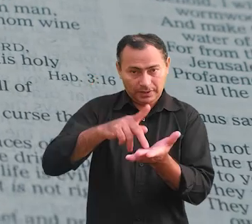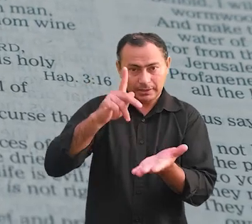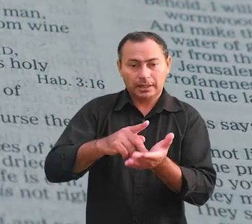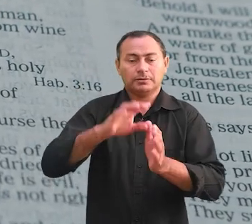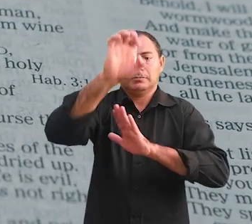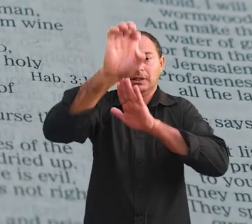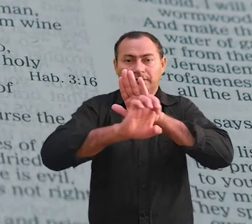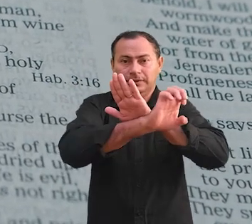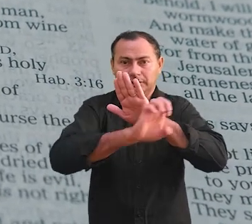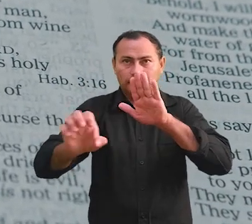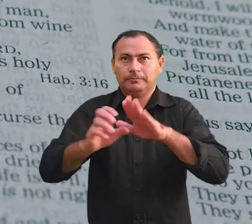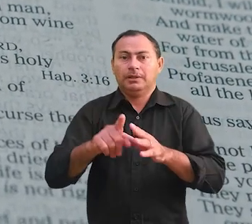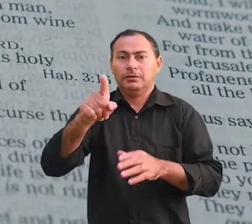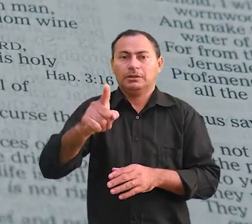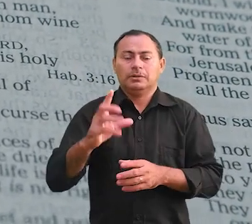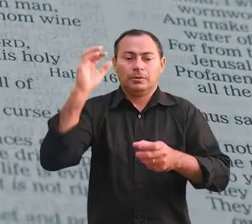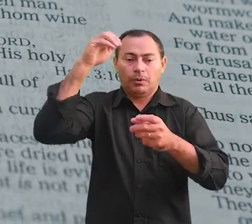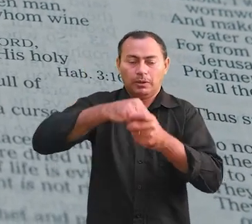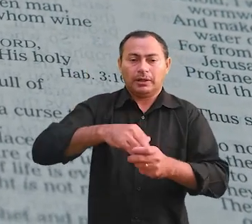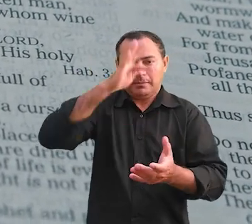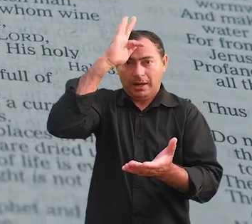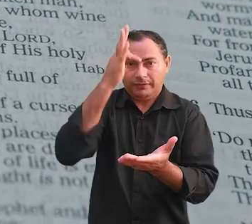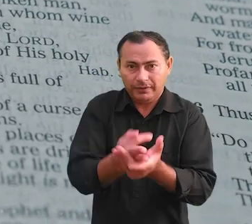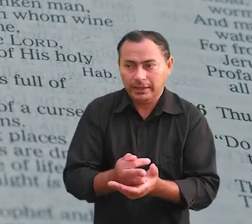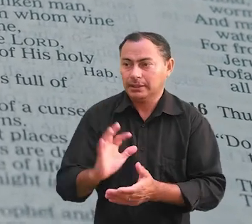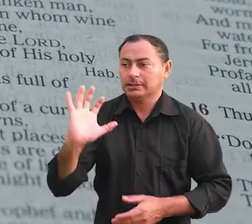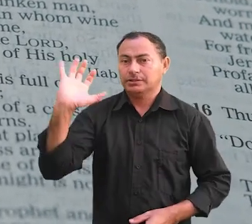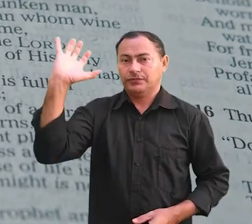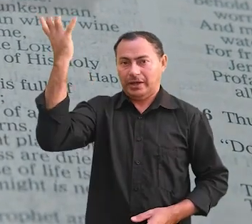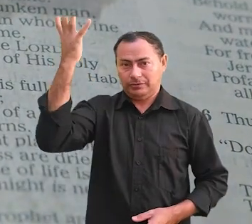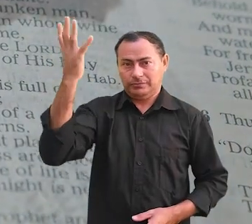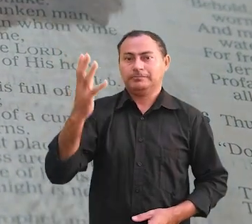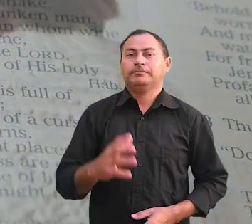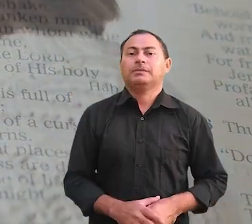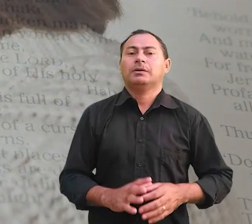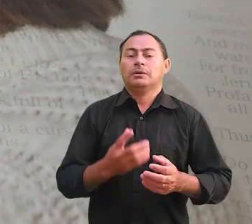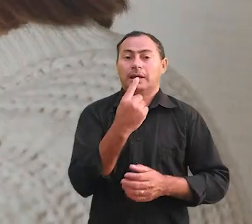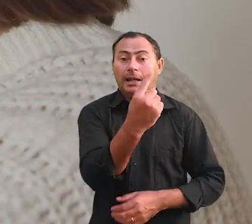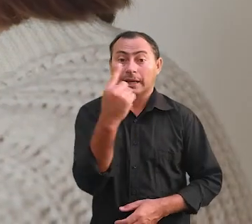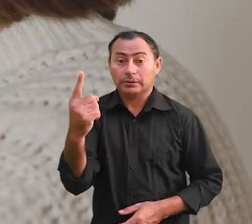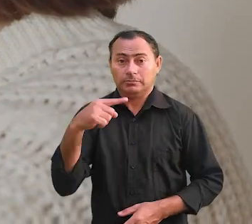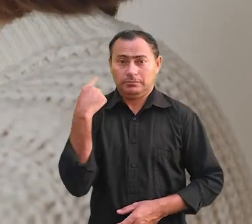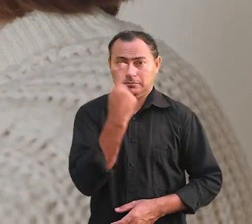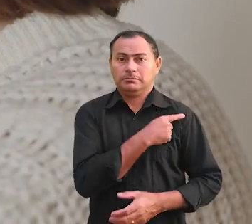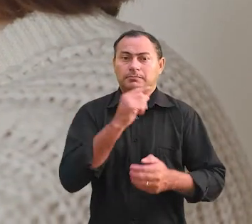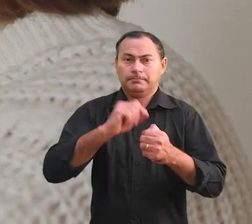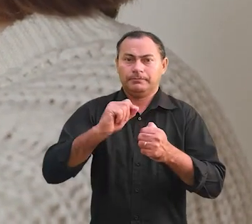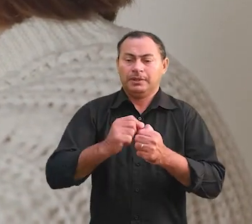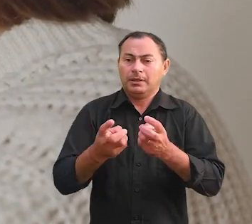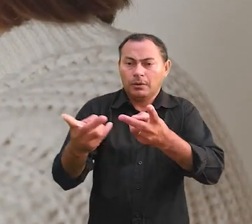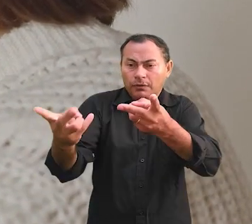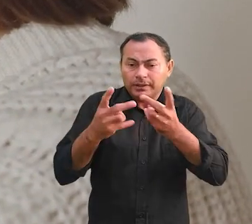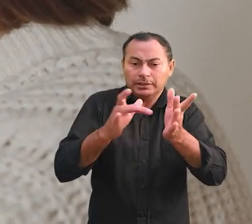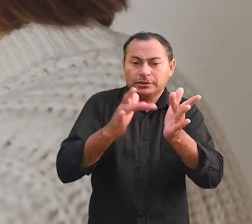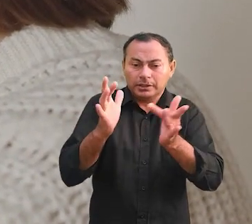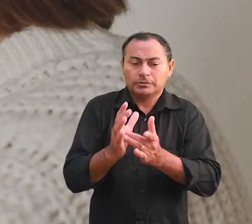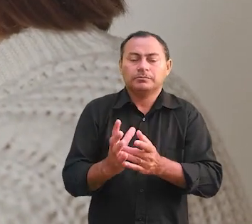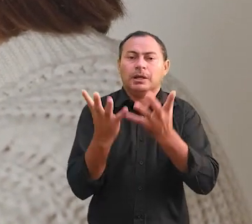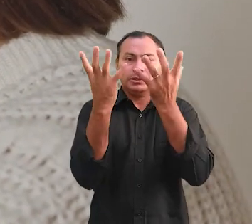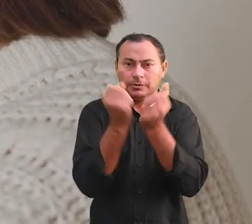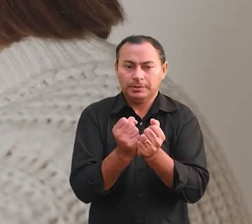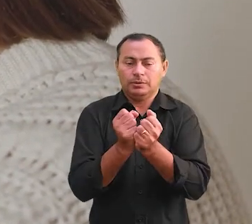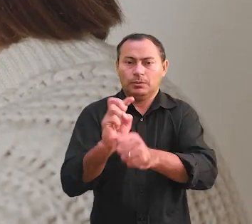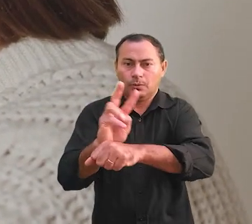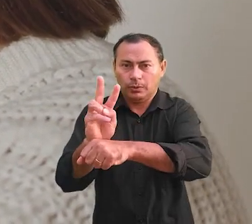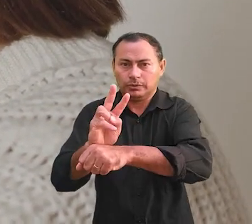Esses são os fatos do Evangelho quando você coloca fé nesses fatos quando o cada um de nós faz isso e convida